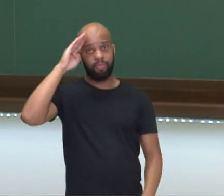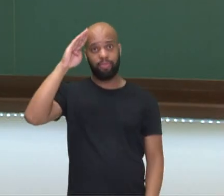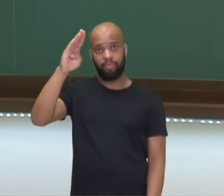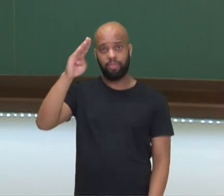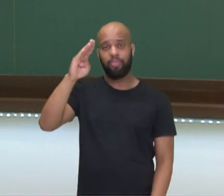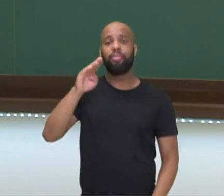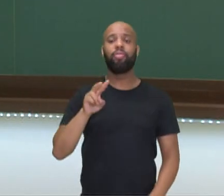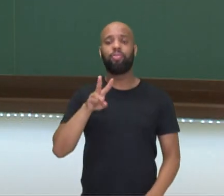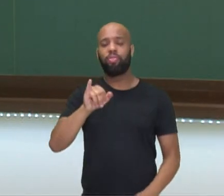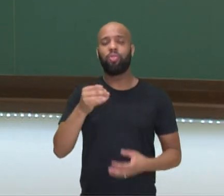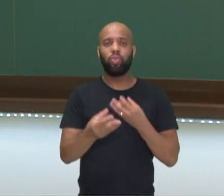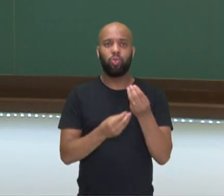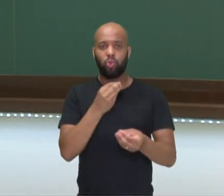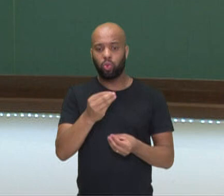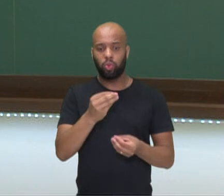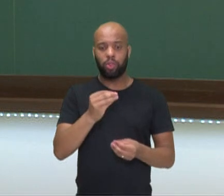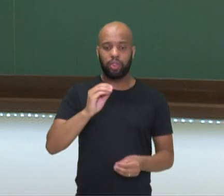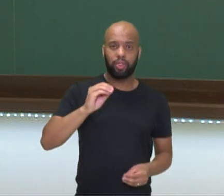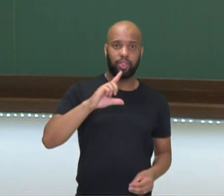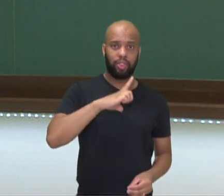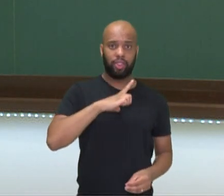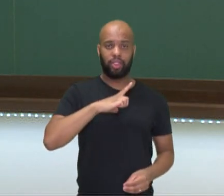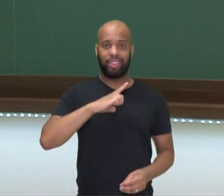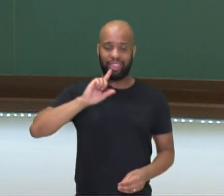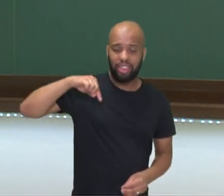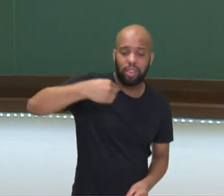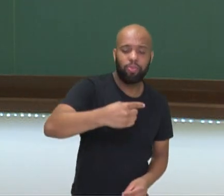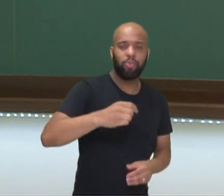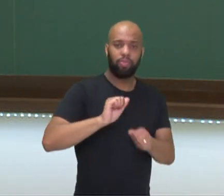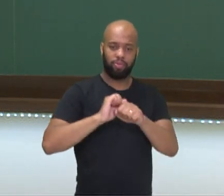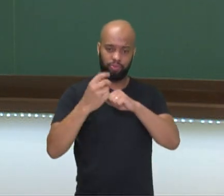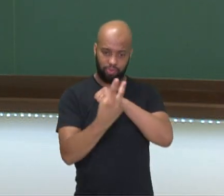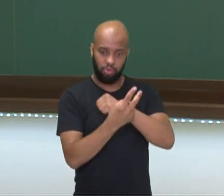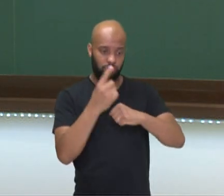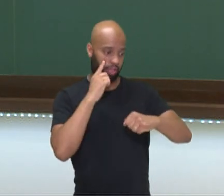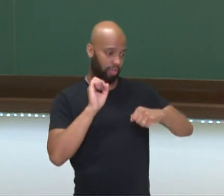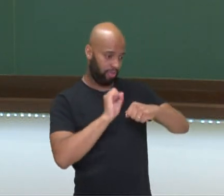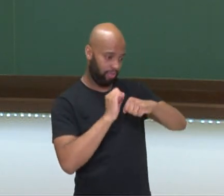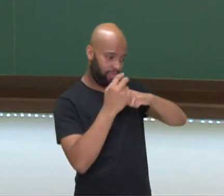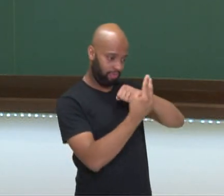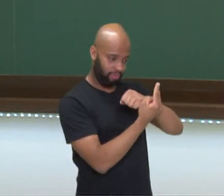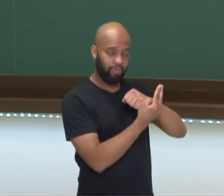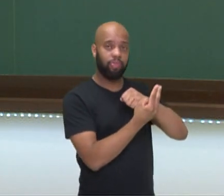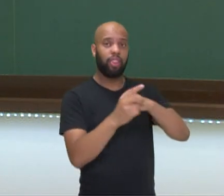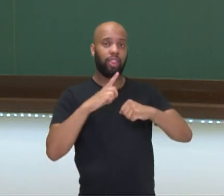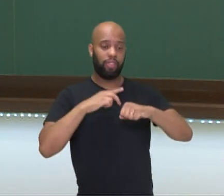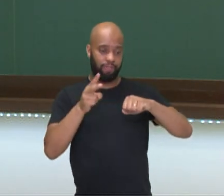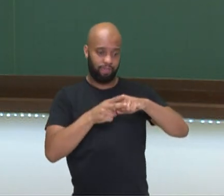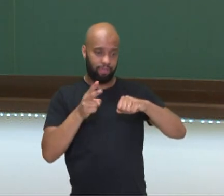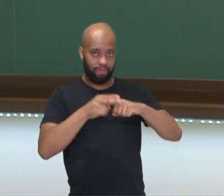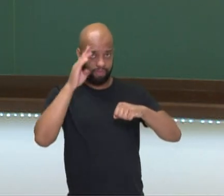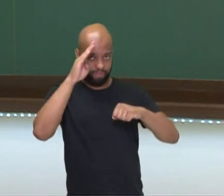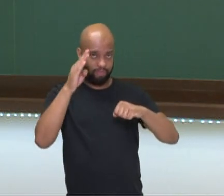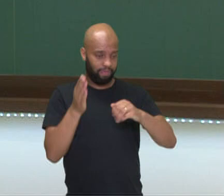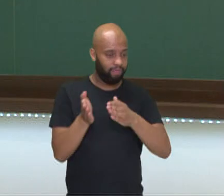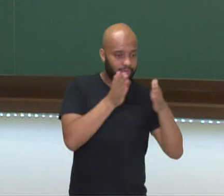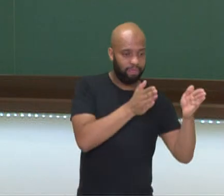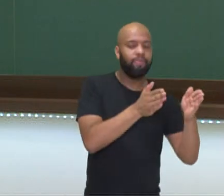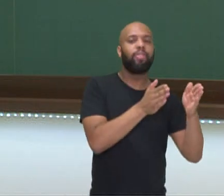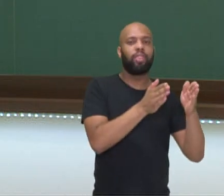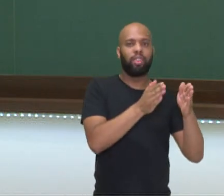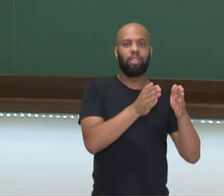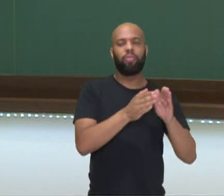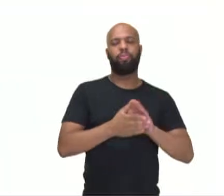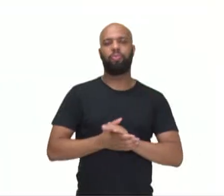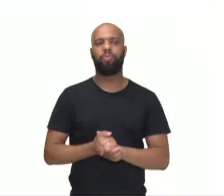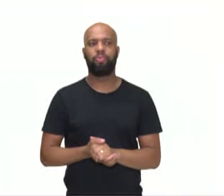principal vai ficar depois do advérbio de frequência. Ou, como está dito aqui, geralmente ele vem antes do verbo